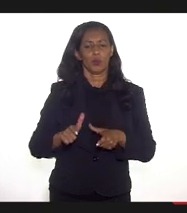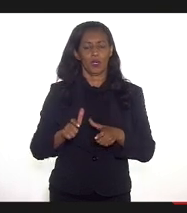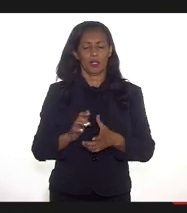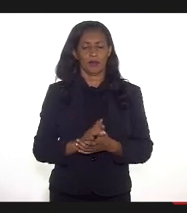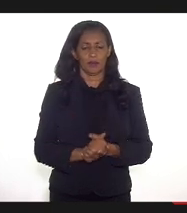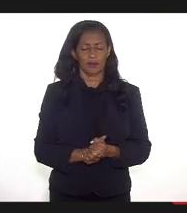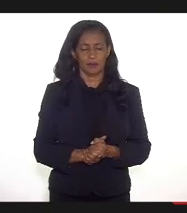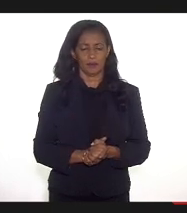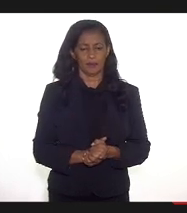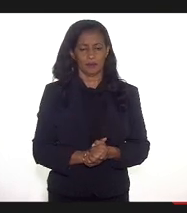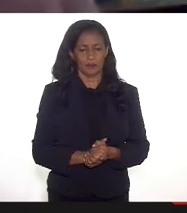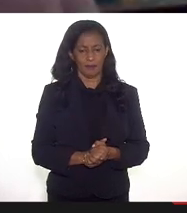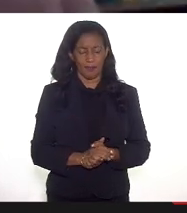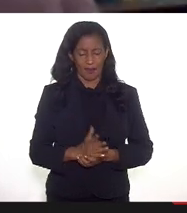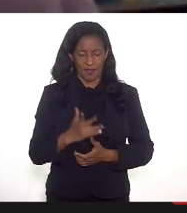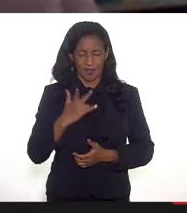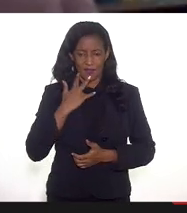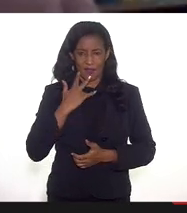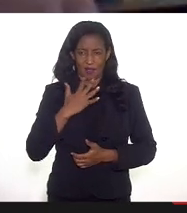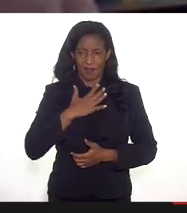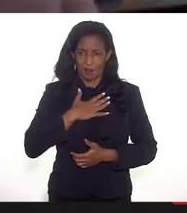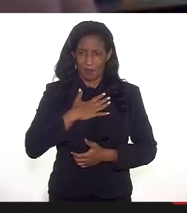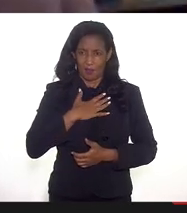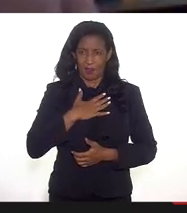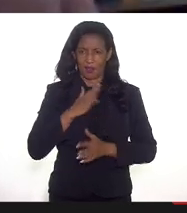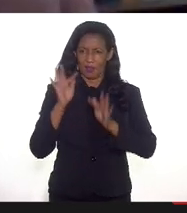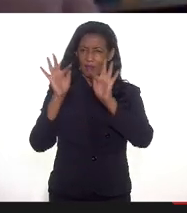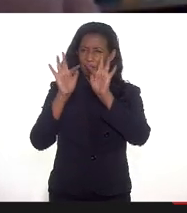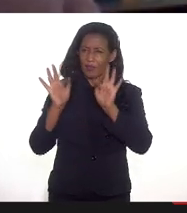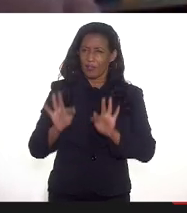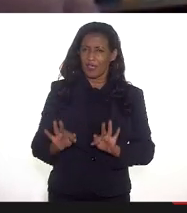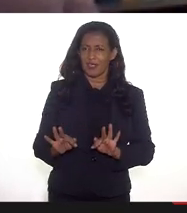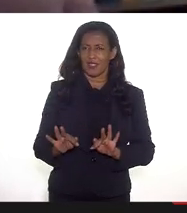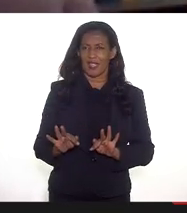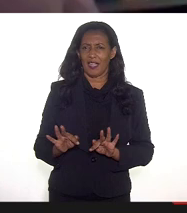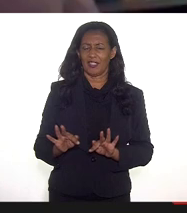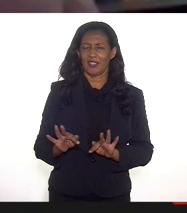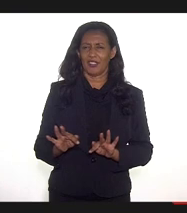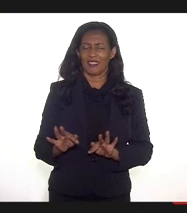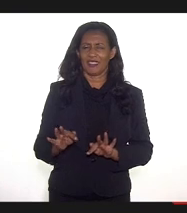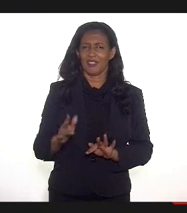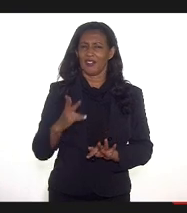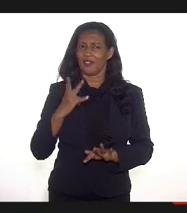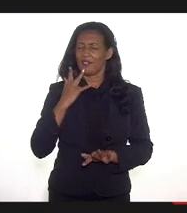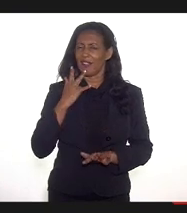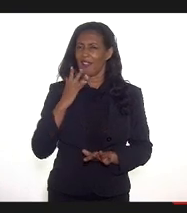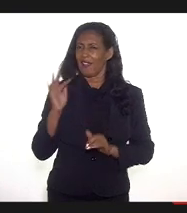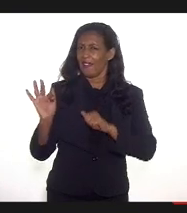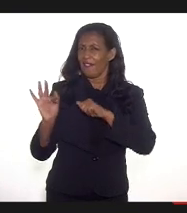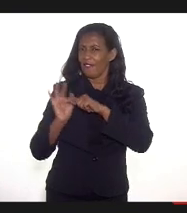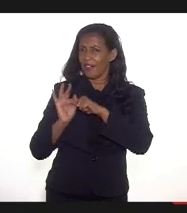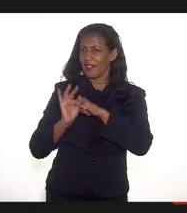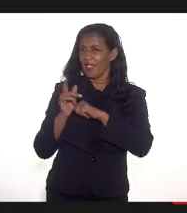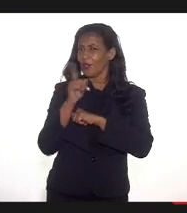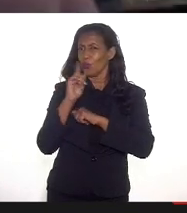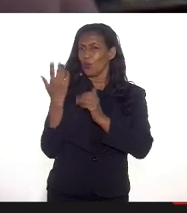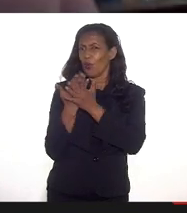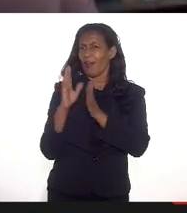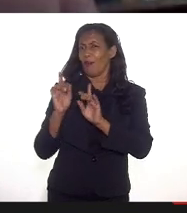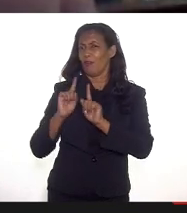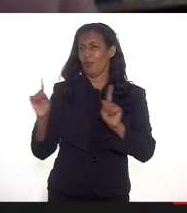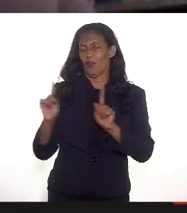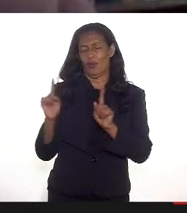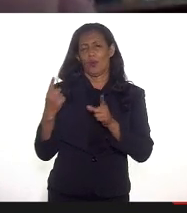minha felicidade em poder ver que a FAETEC ainda não terminou. Isso é um ponto importante, porque